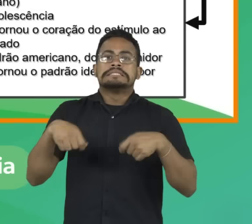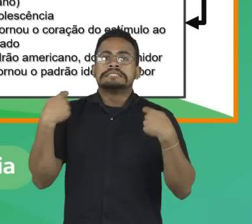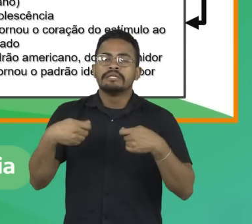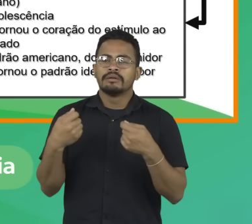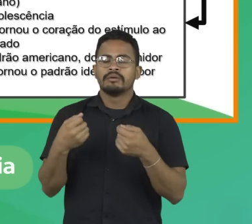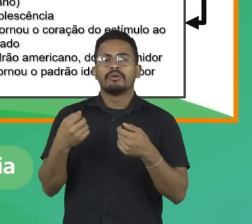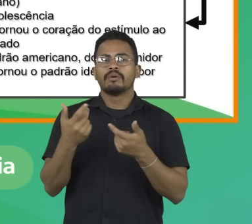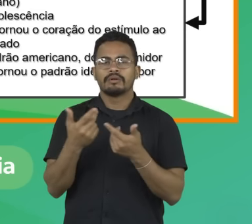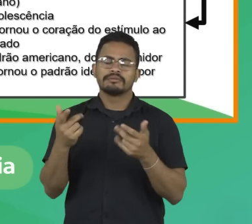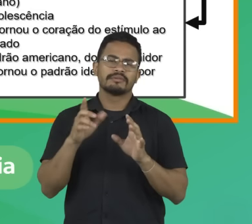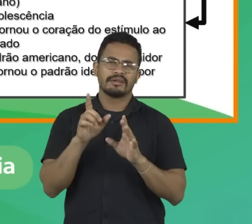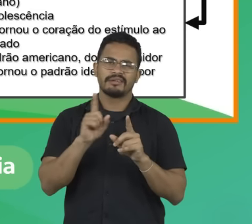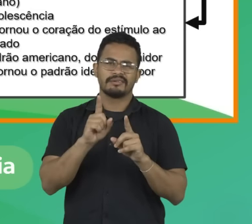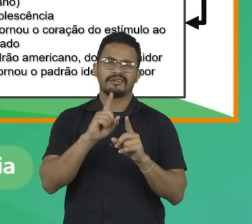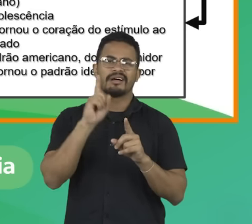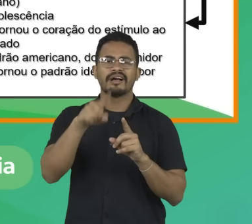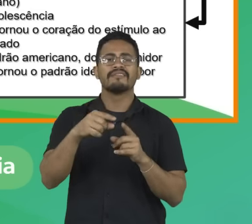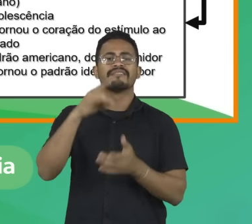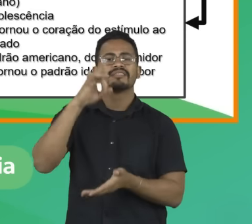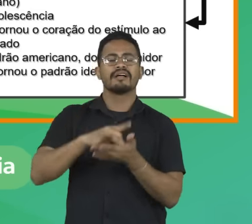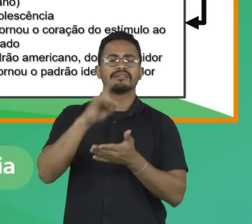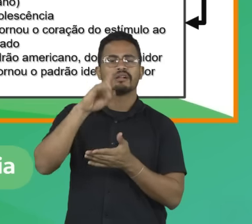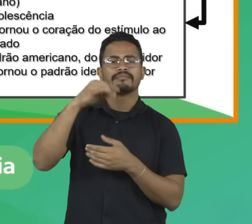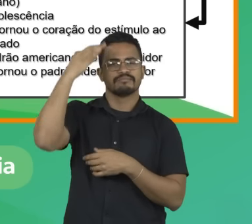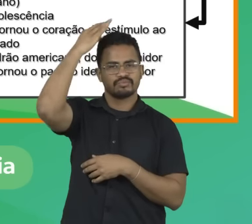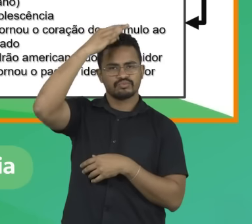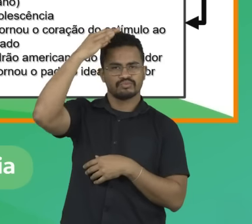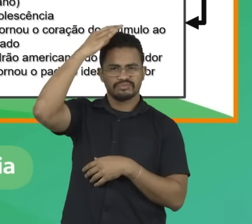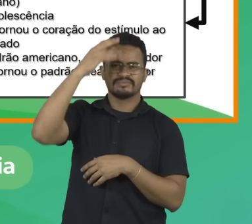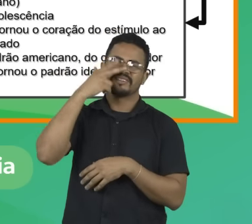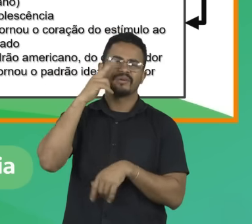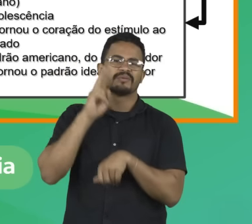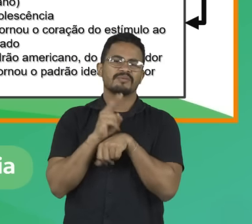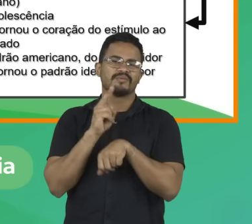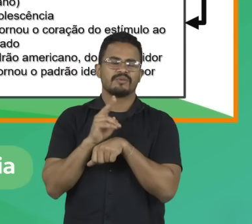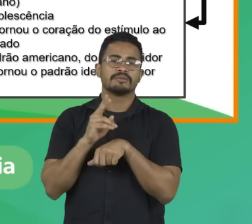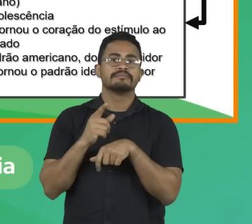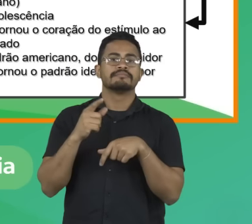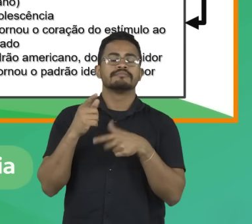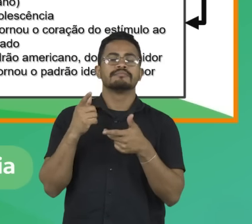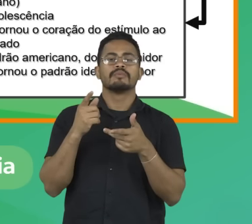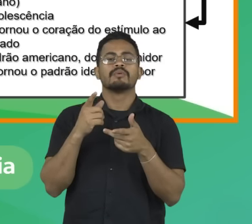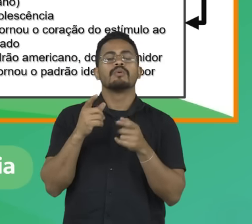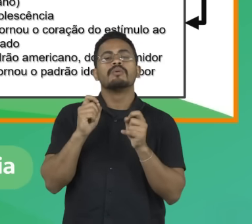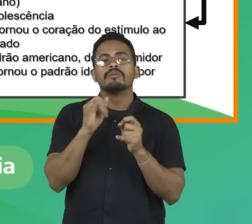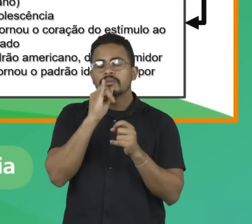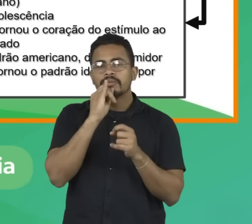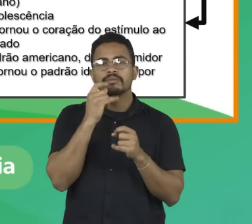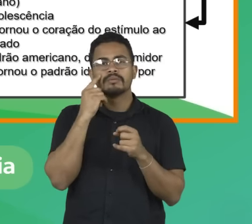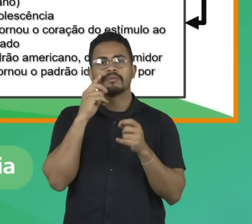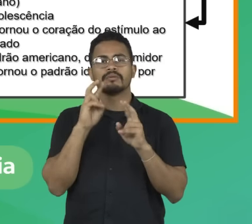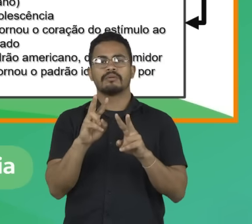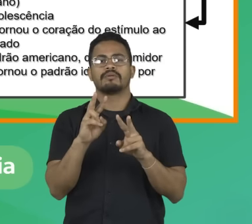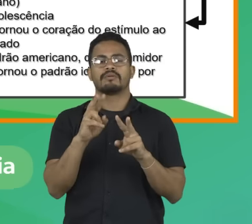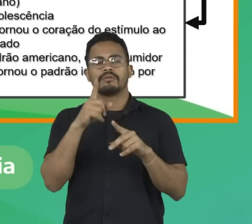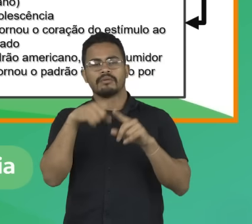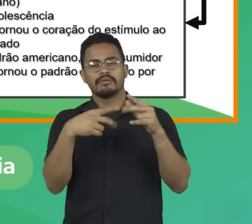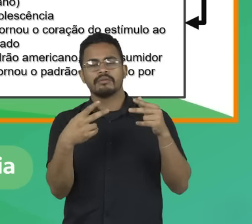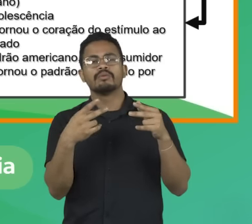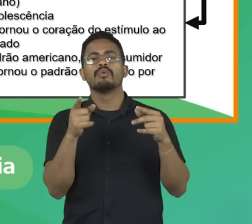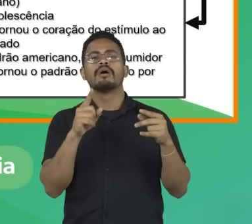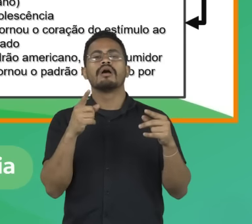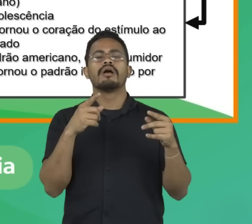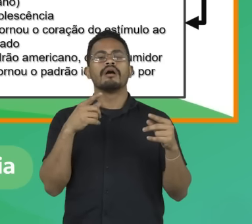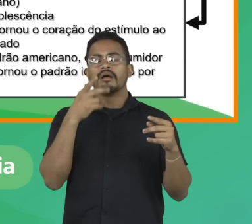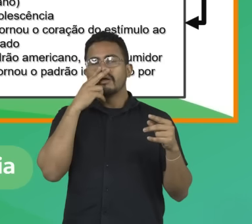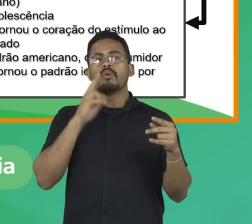torne uma necessidade espiritual, uma necessidade quase ritualística, em que a pessoa veja o produto não como um bem que ela tem que usar, mas